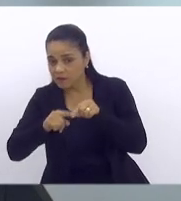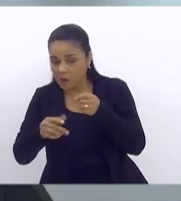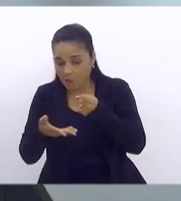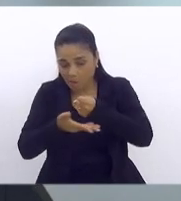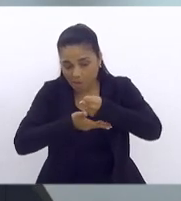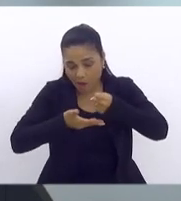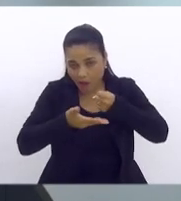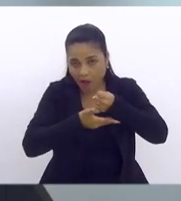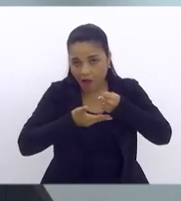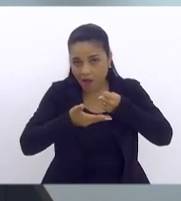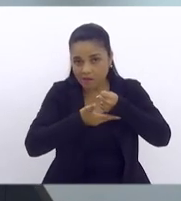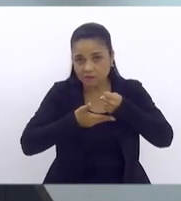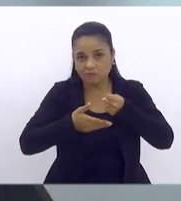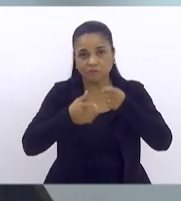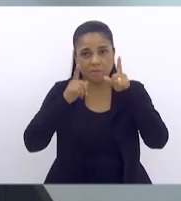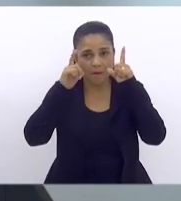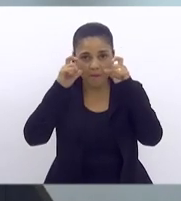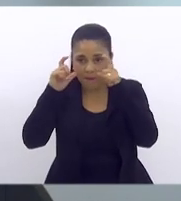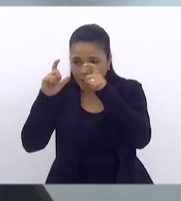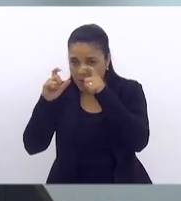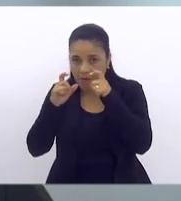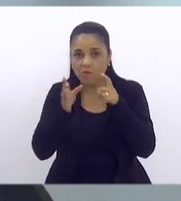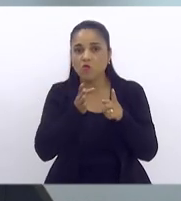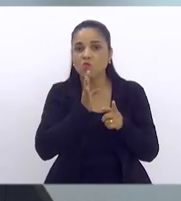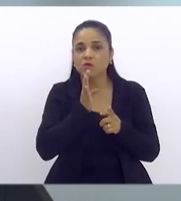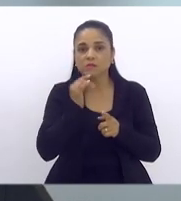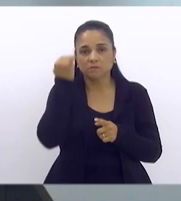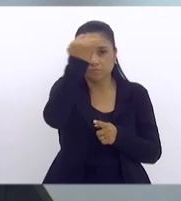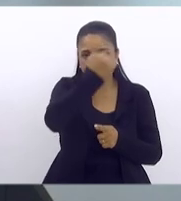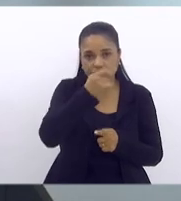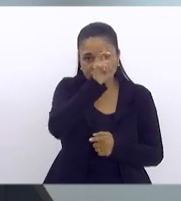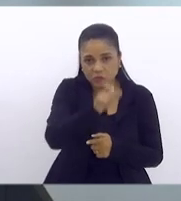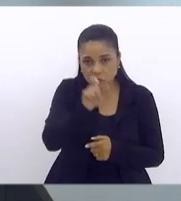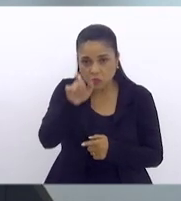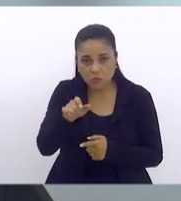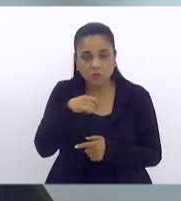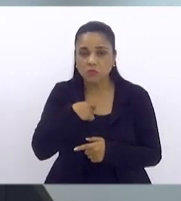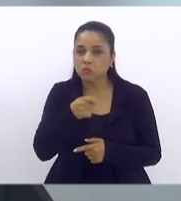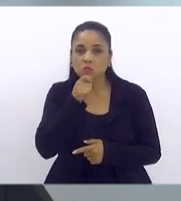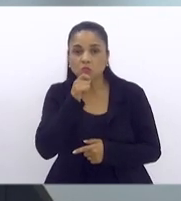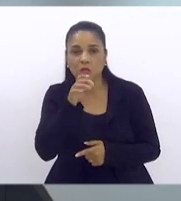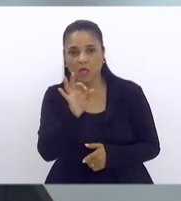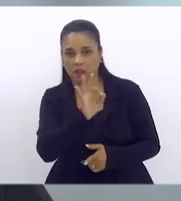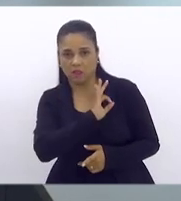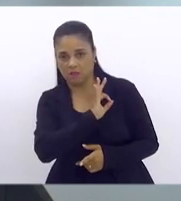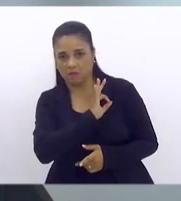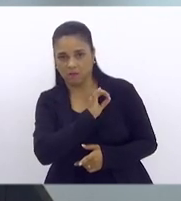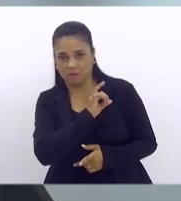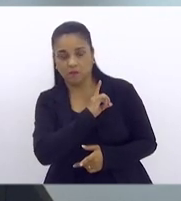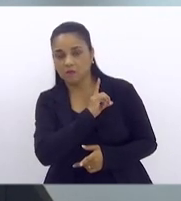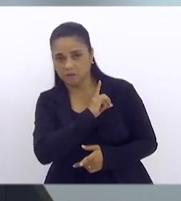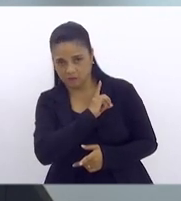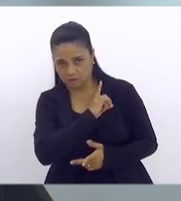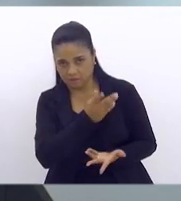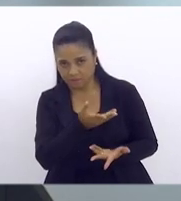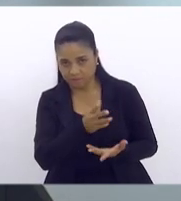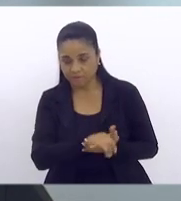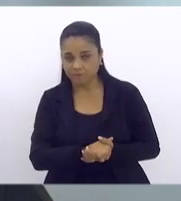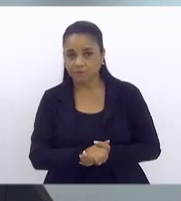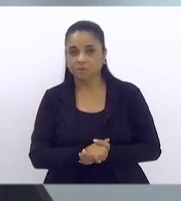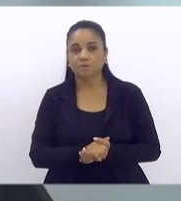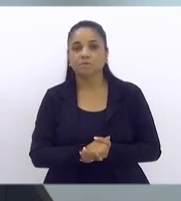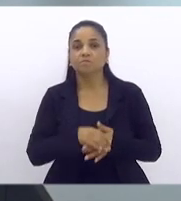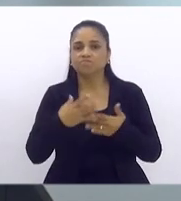no reconhecimento de pessoas não ter disponível nas delegacias de polícia. Então, a gente está muito